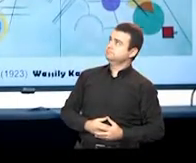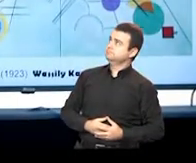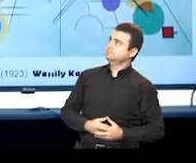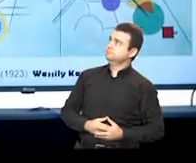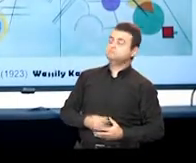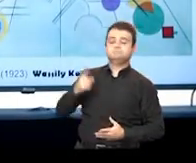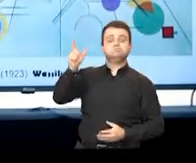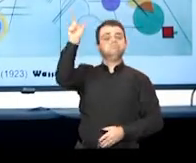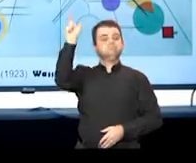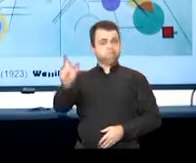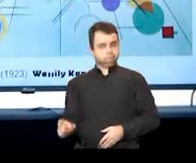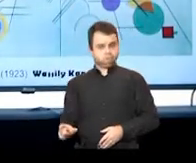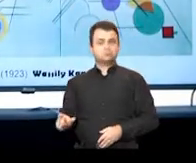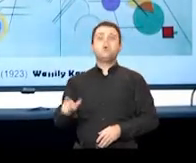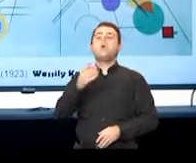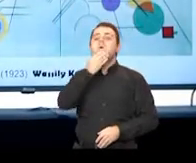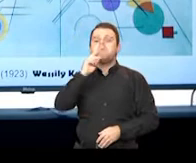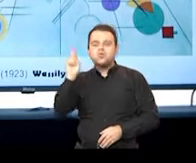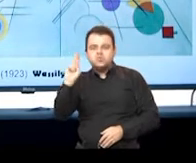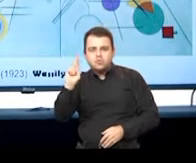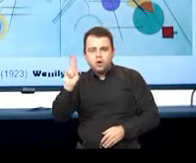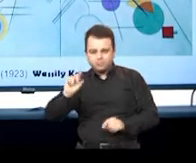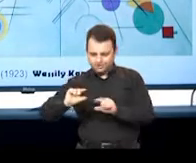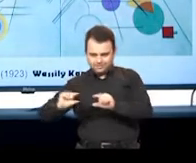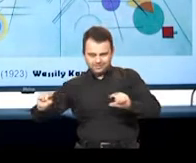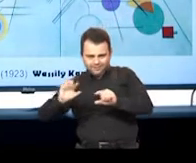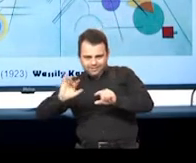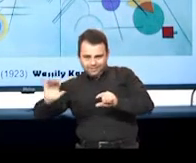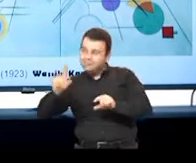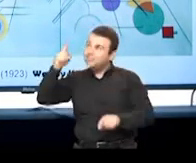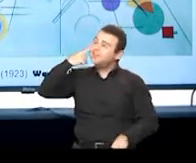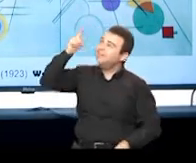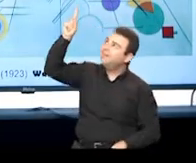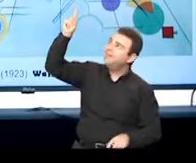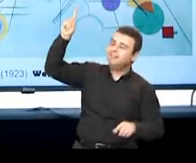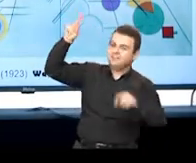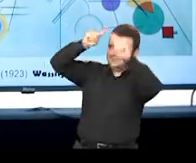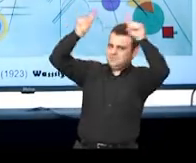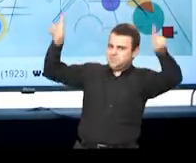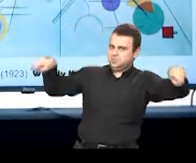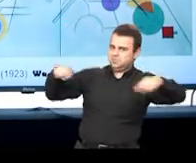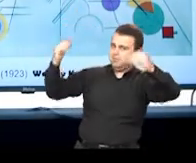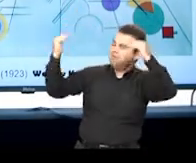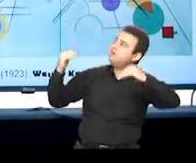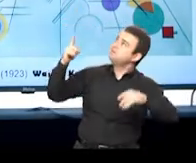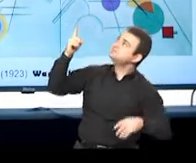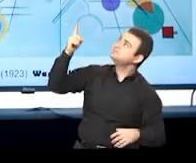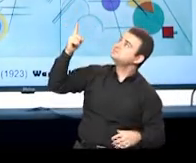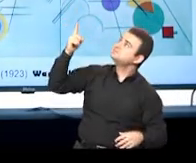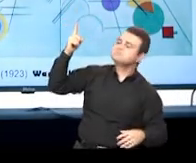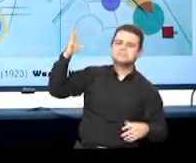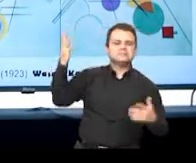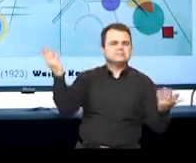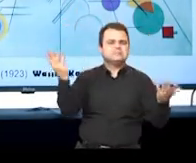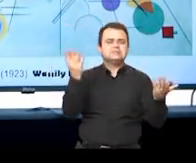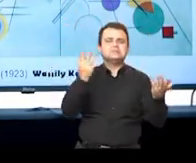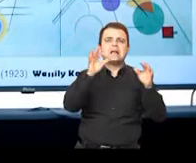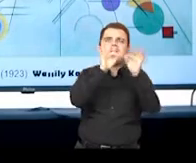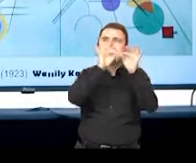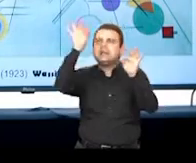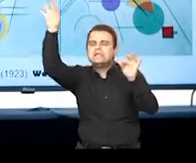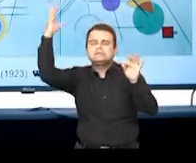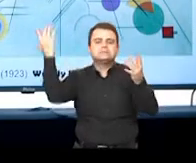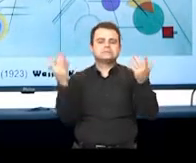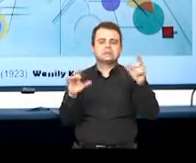para vocês é do Kandinsky. Observem nessa imagem o uso das linhas, cores,